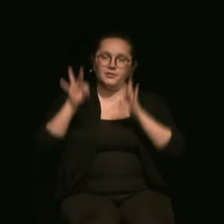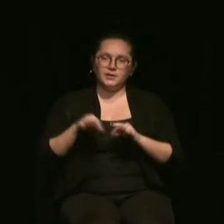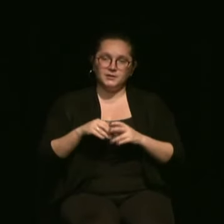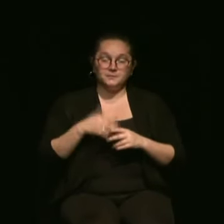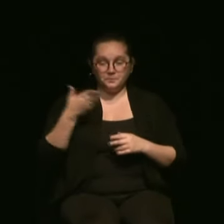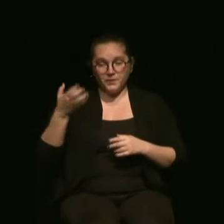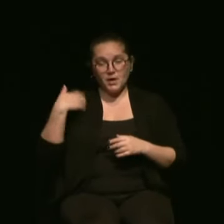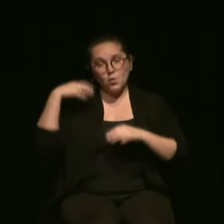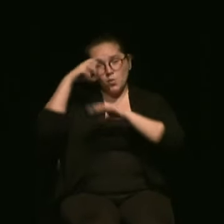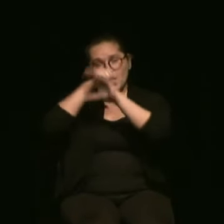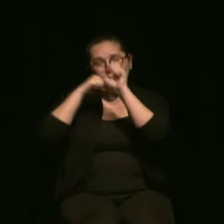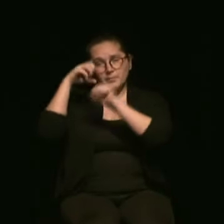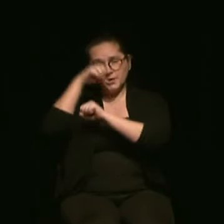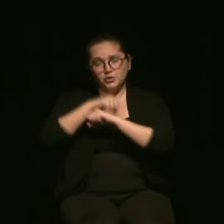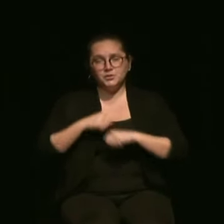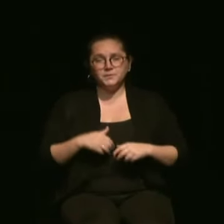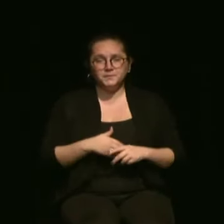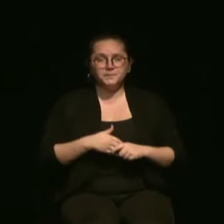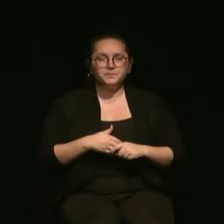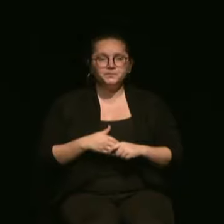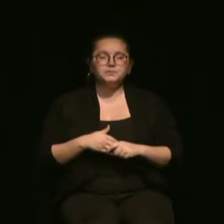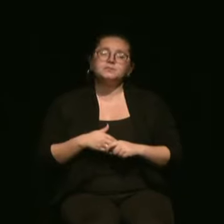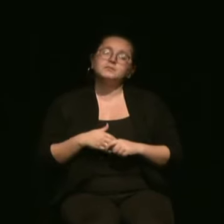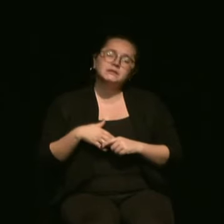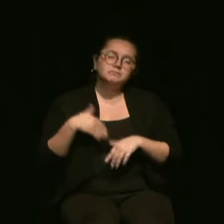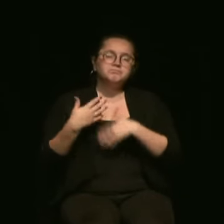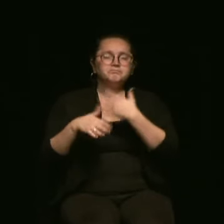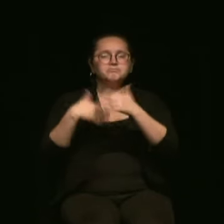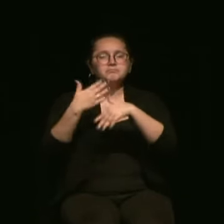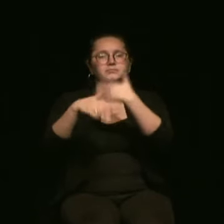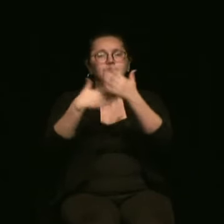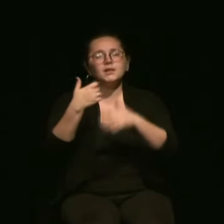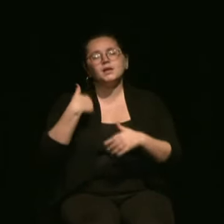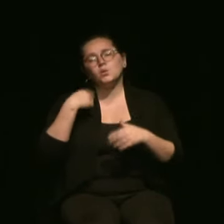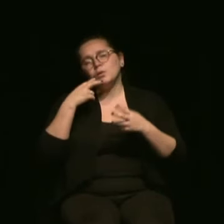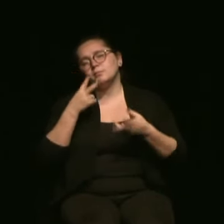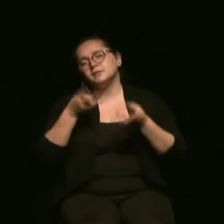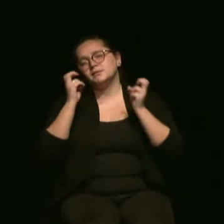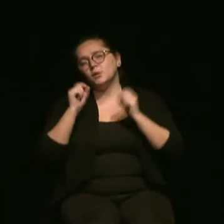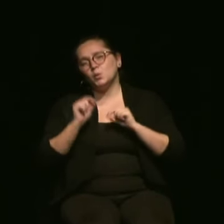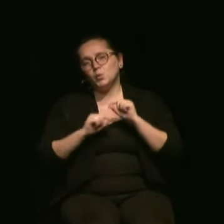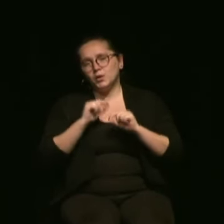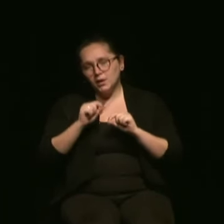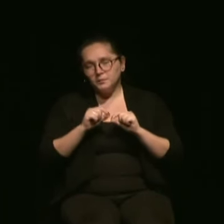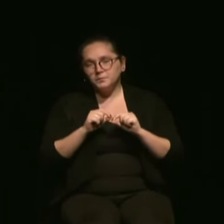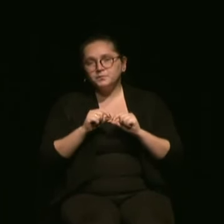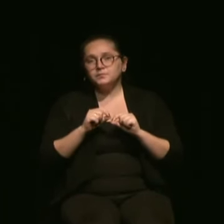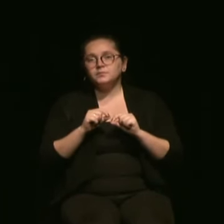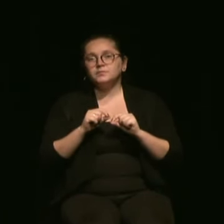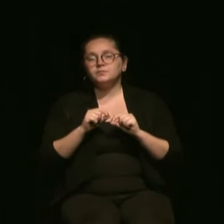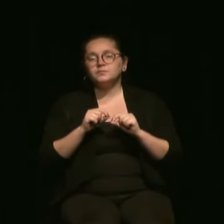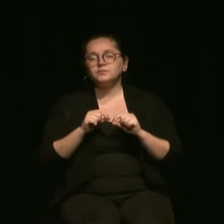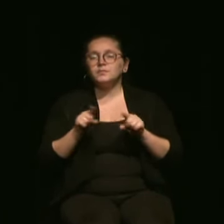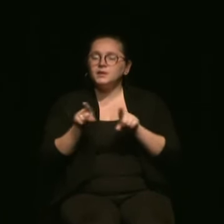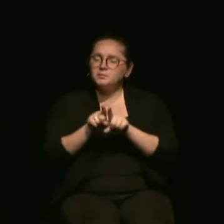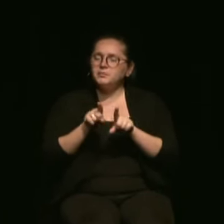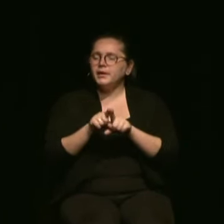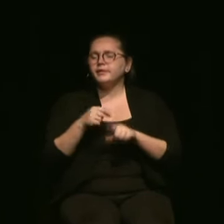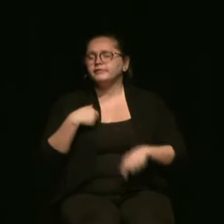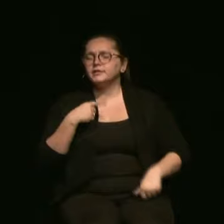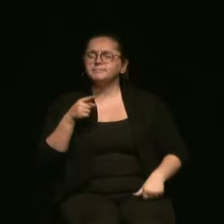aprendi, né, vendo. E depois eu me dei conta de uma coisa que já estava meio